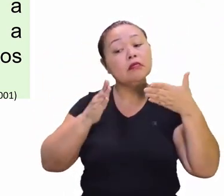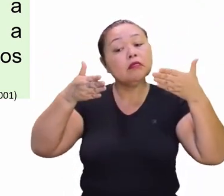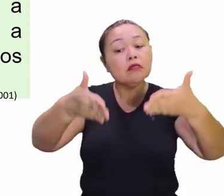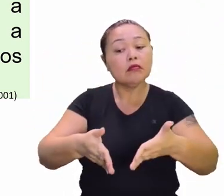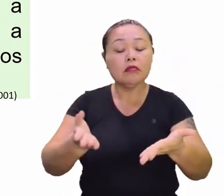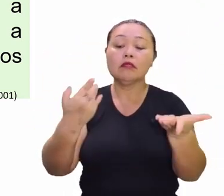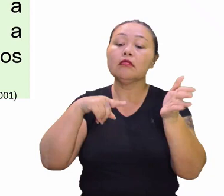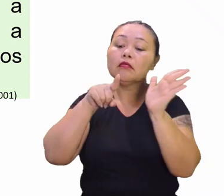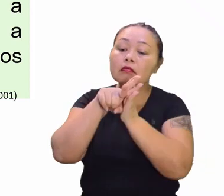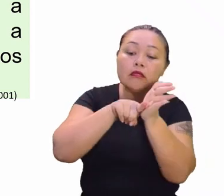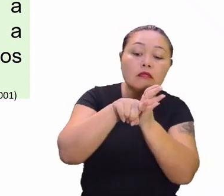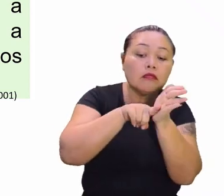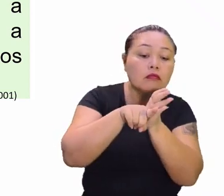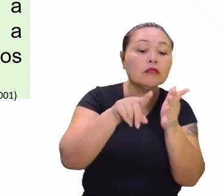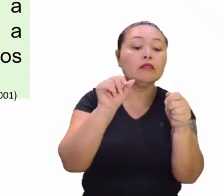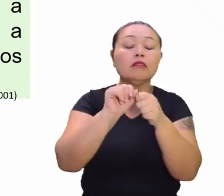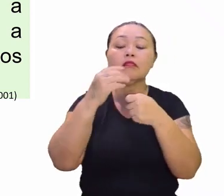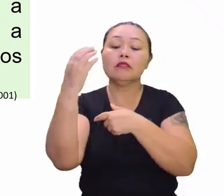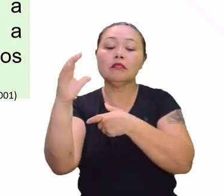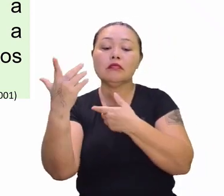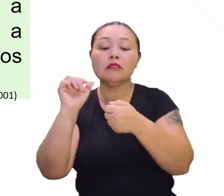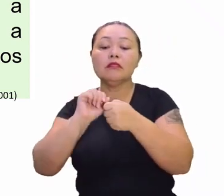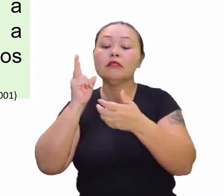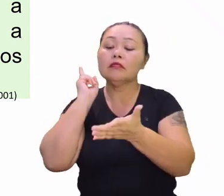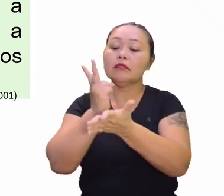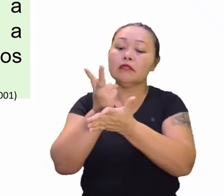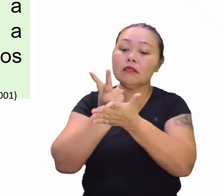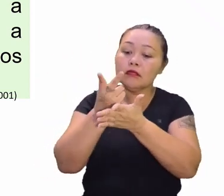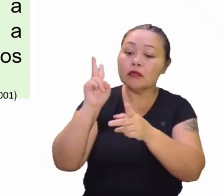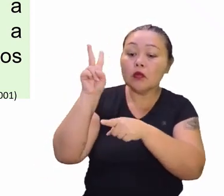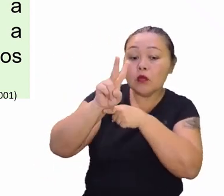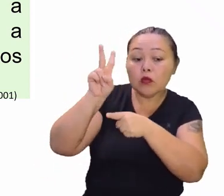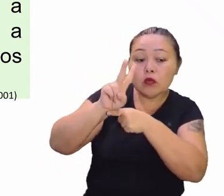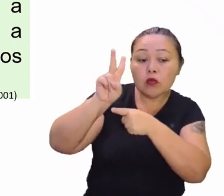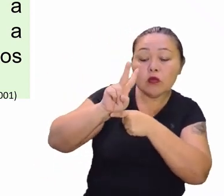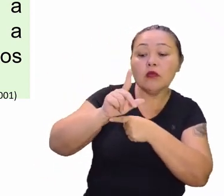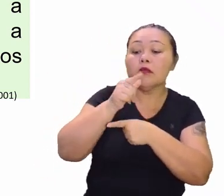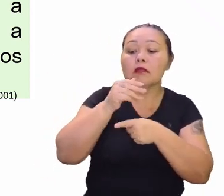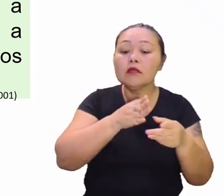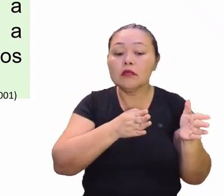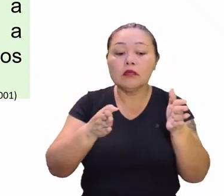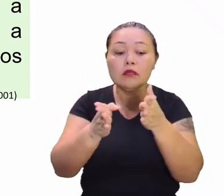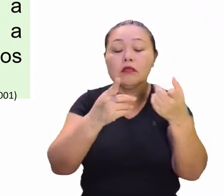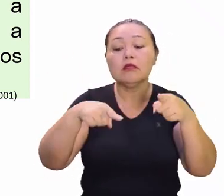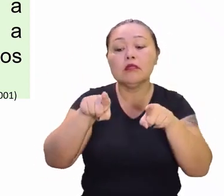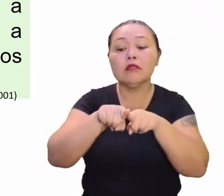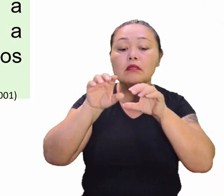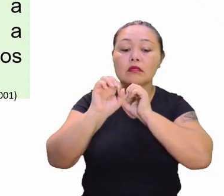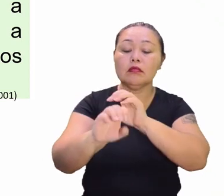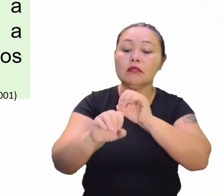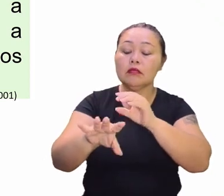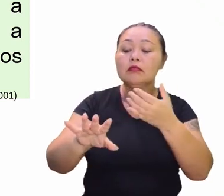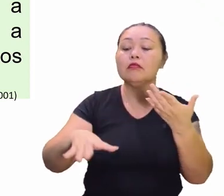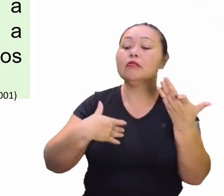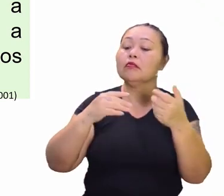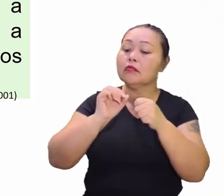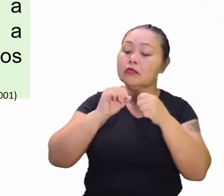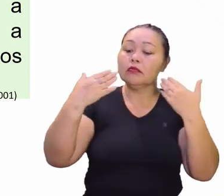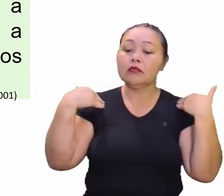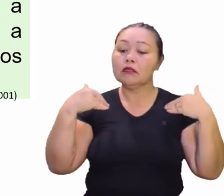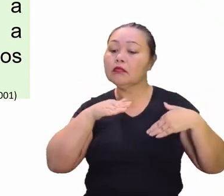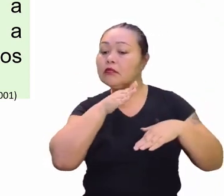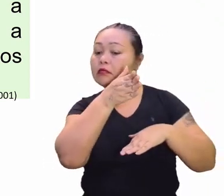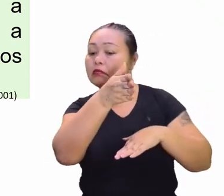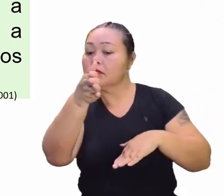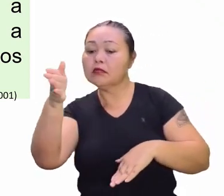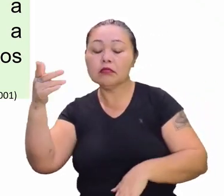científica, a manutenção dos recursos hídricos, a educação e o ecoturismo. Professor Jorge, e aí quando a gente